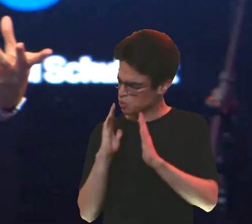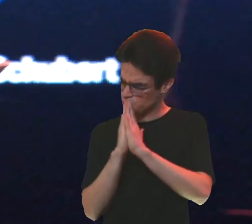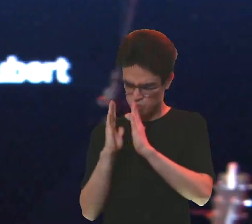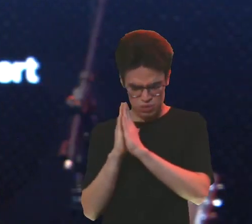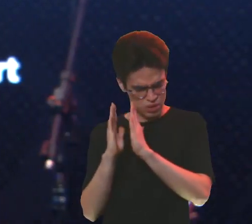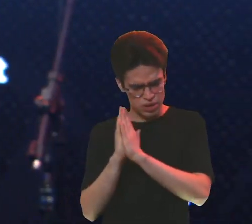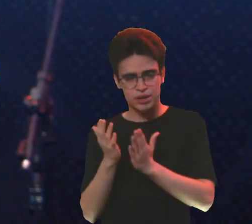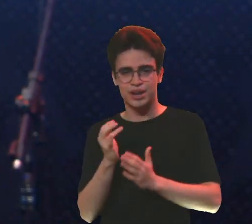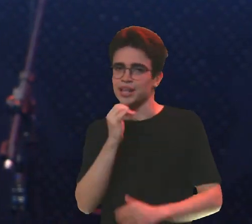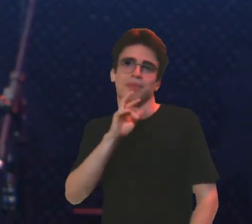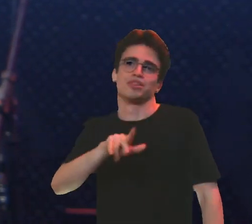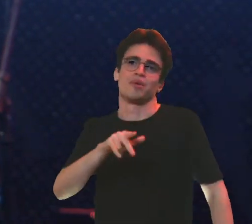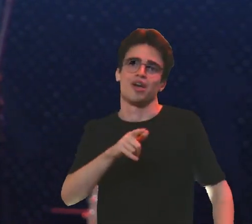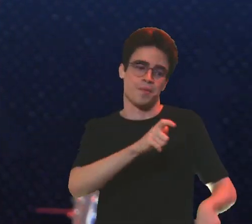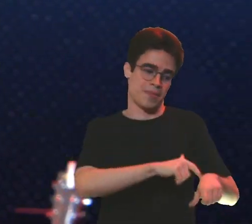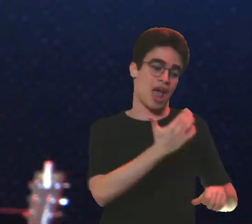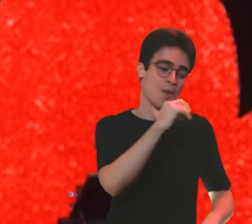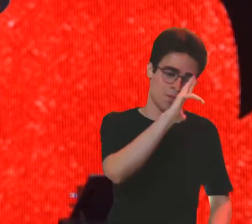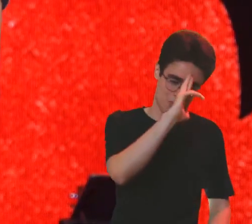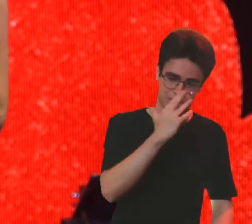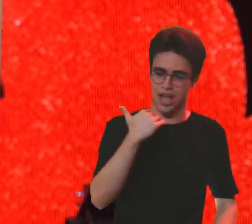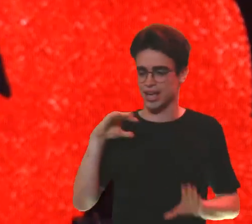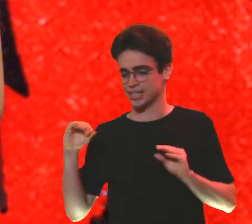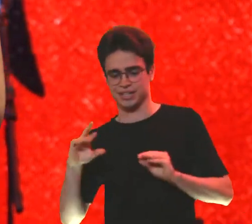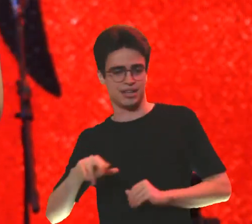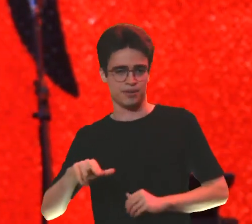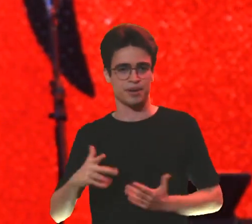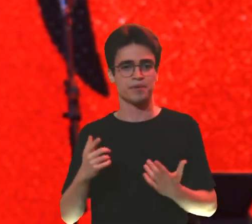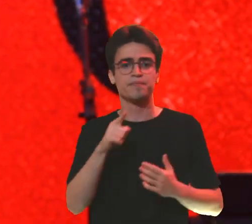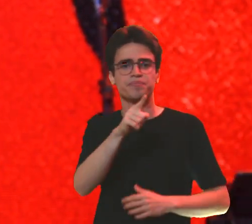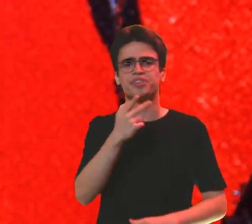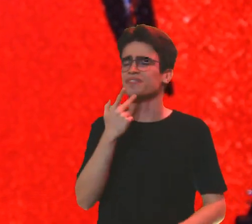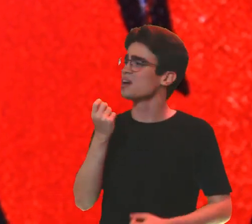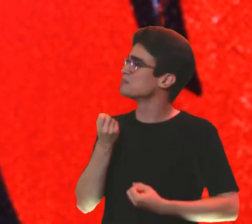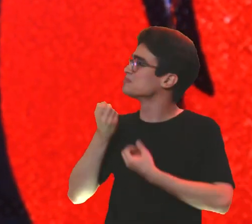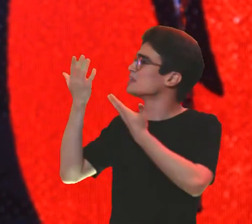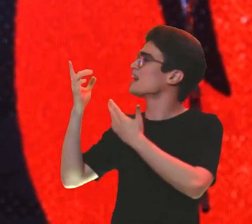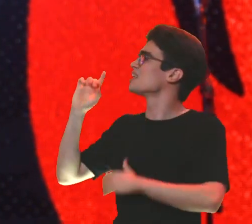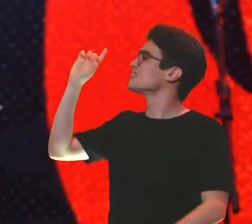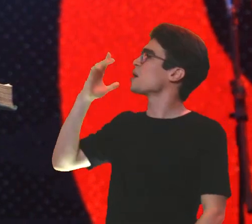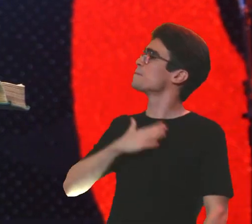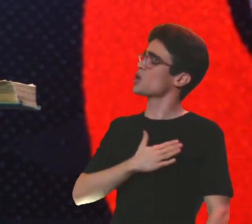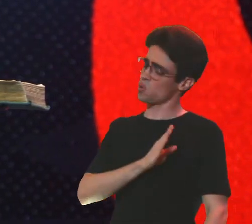a hora do almoço e da janta, e você falou para Deus aquilo que estava no teu coração?